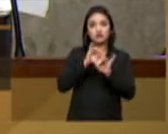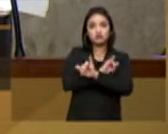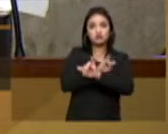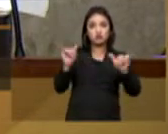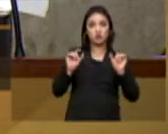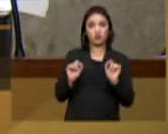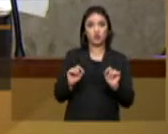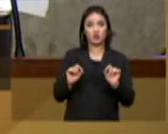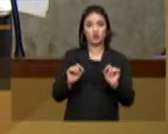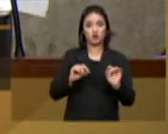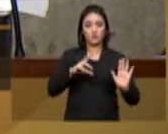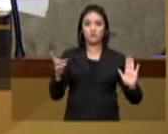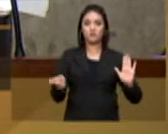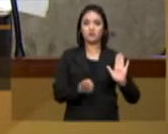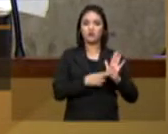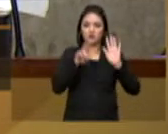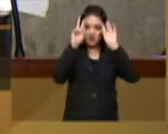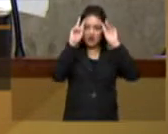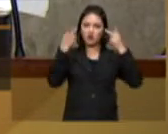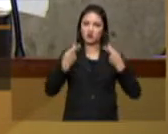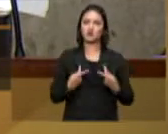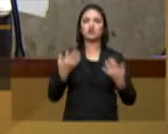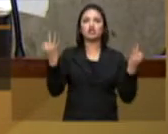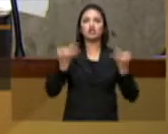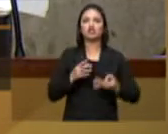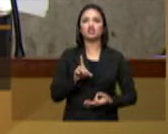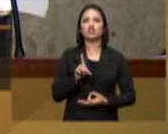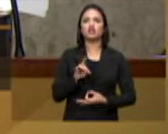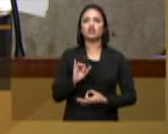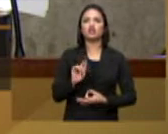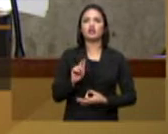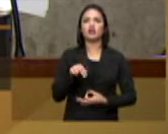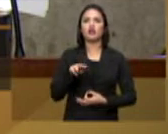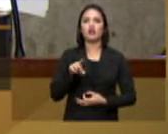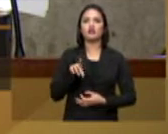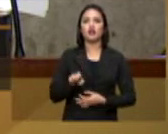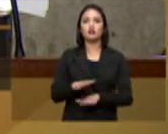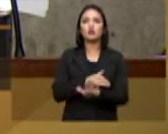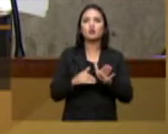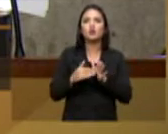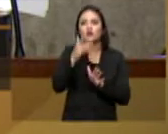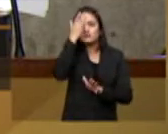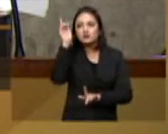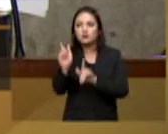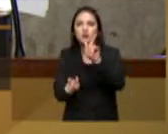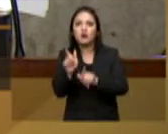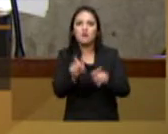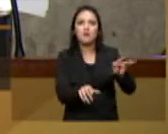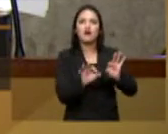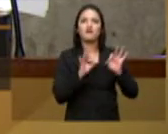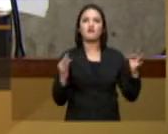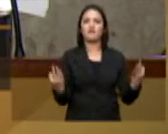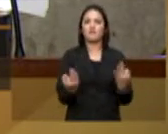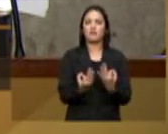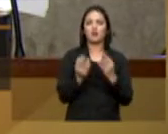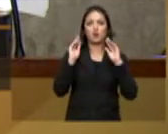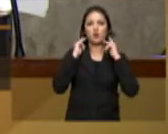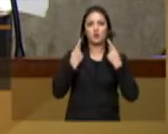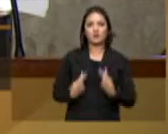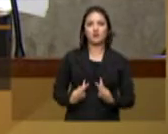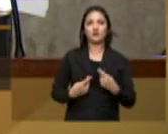da dignidade inerente a todos os membros da família humana e dos seus direitos iguais